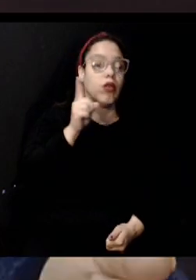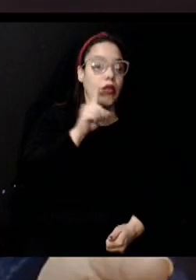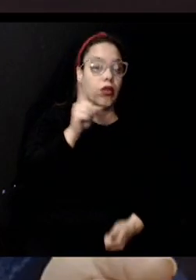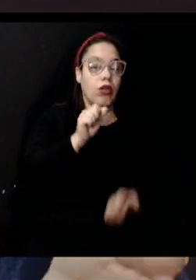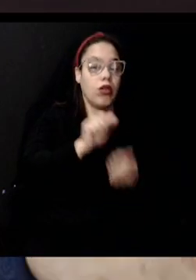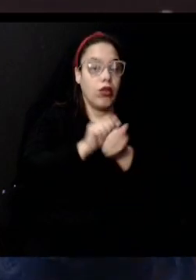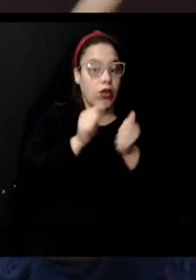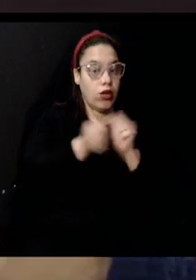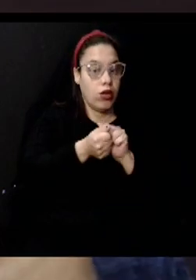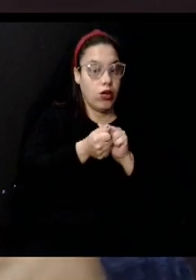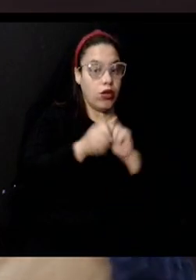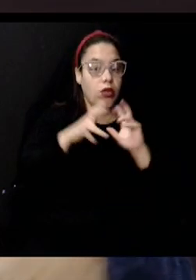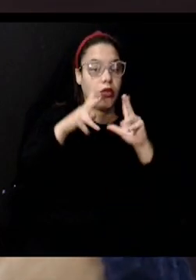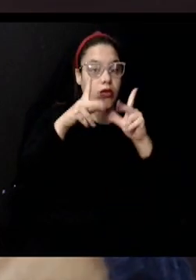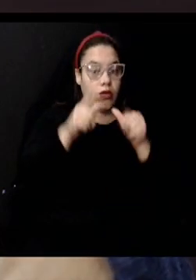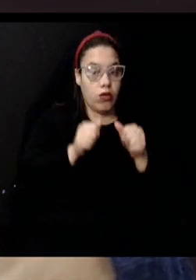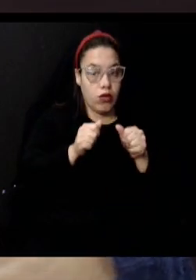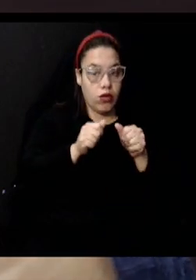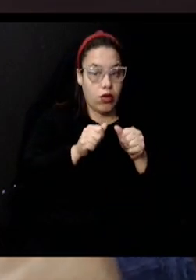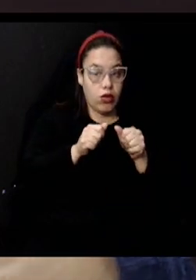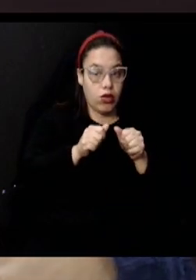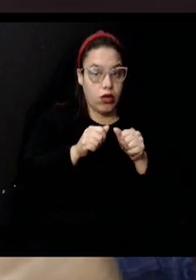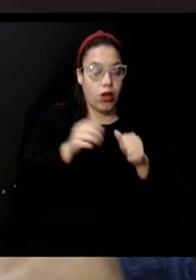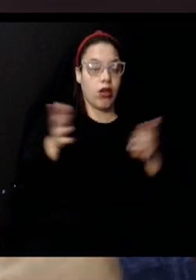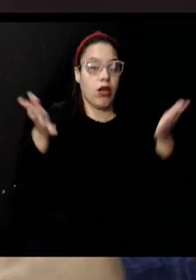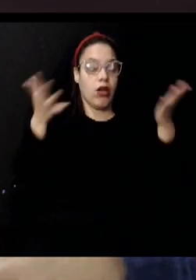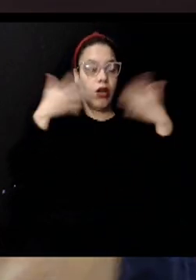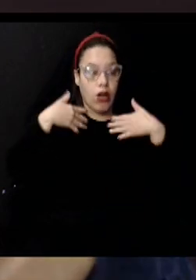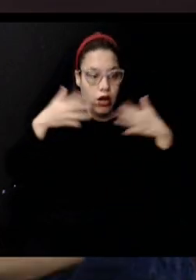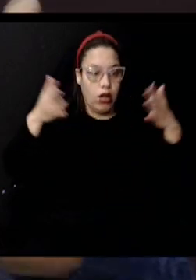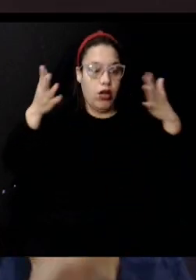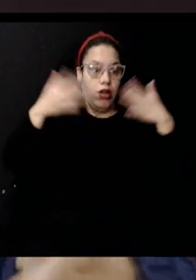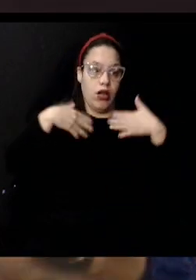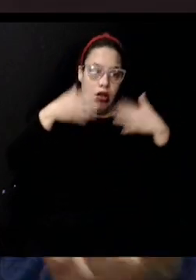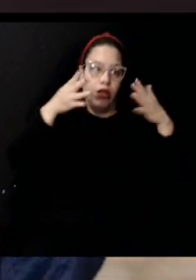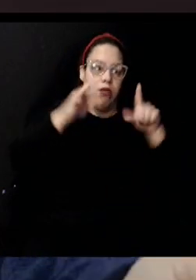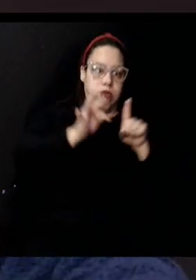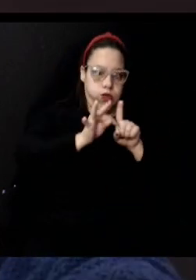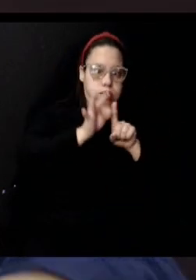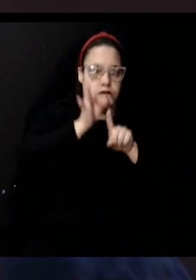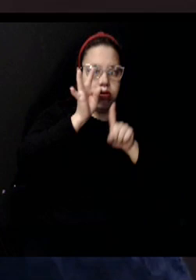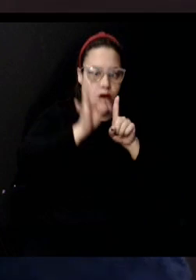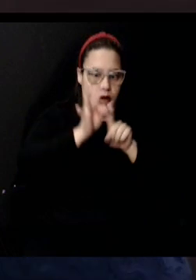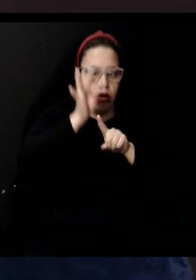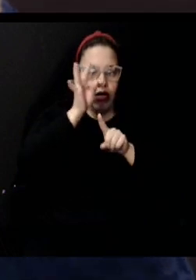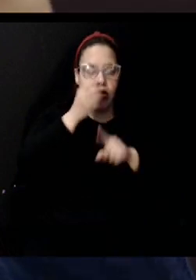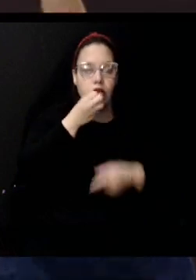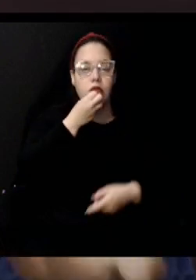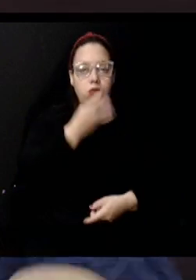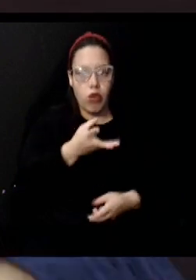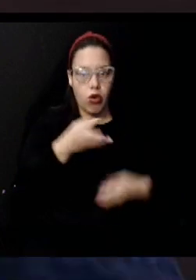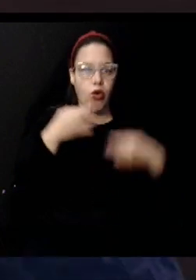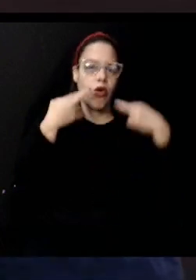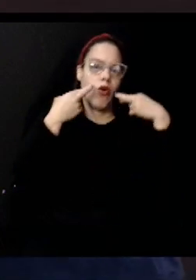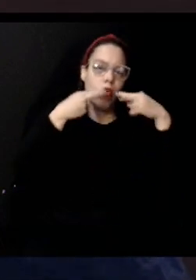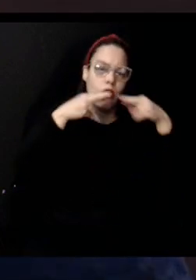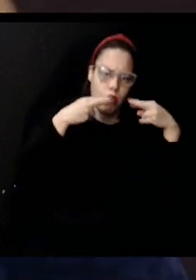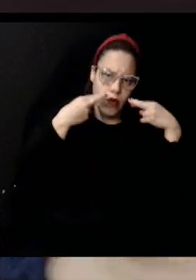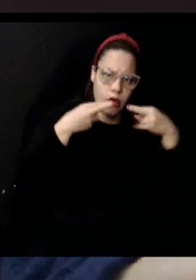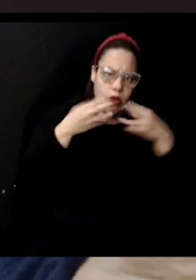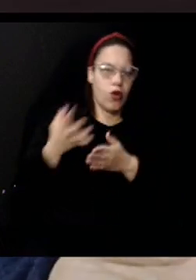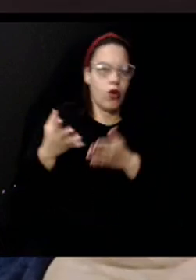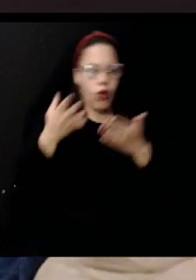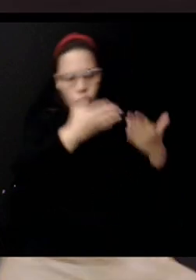não todos, para aquele calorão que começou a fazer. Uhum. Né, que bom que as pessoas reclamaram, que as pessoas vieram a público,